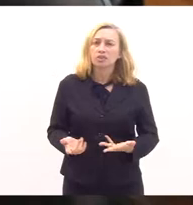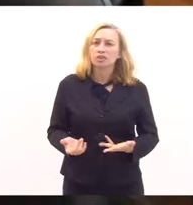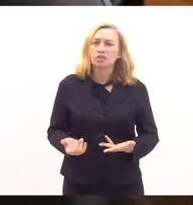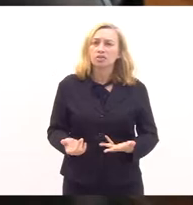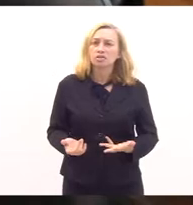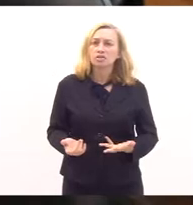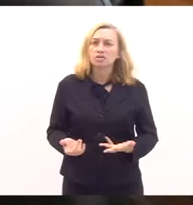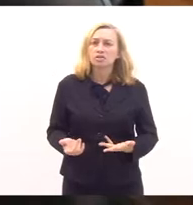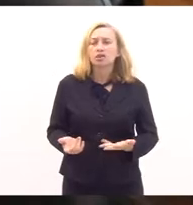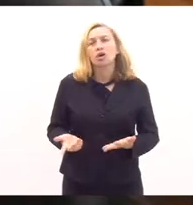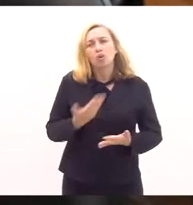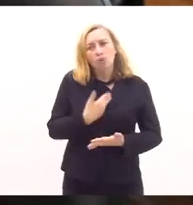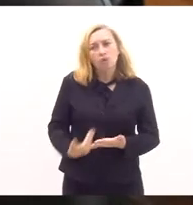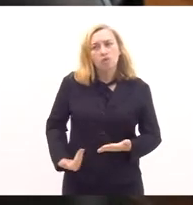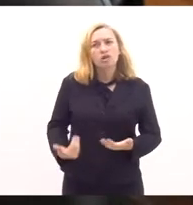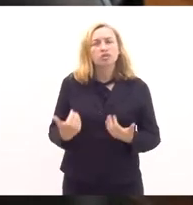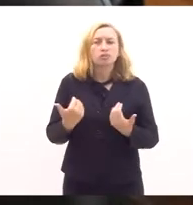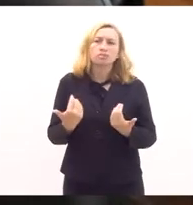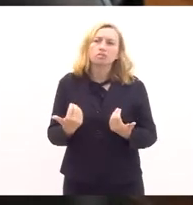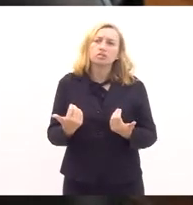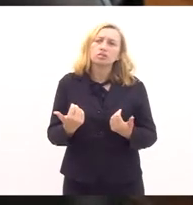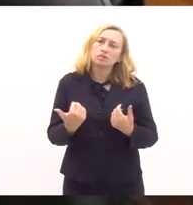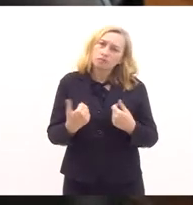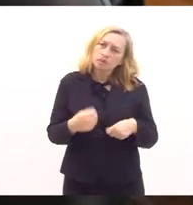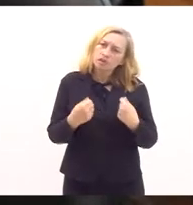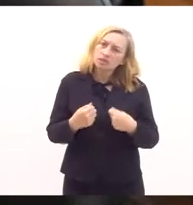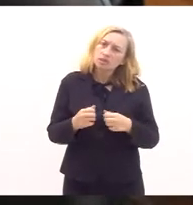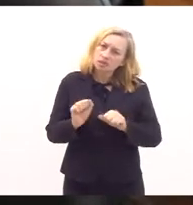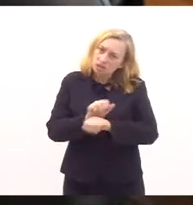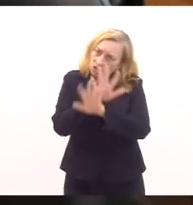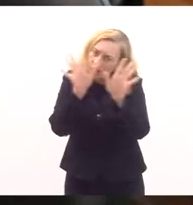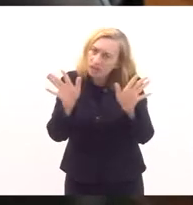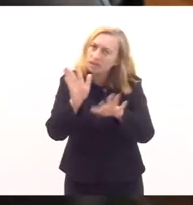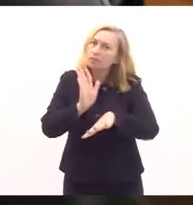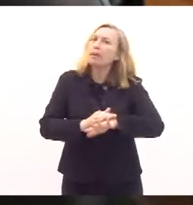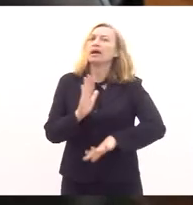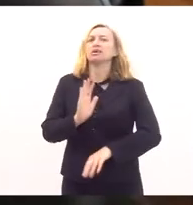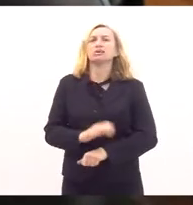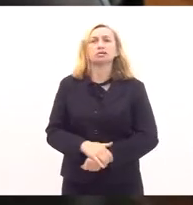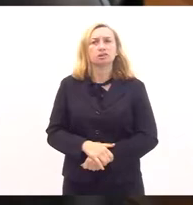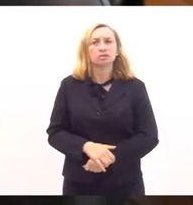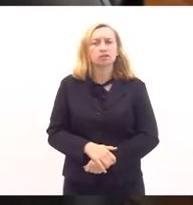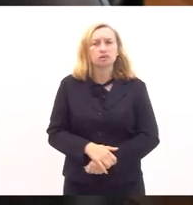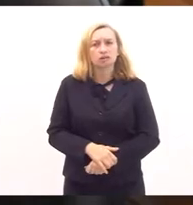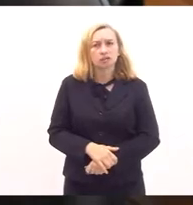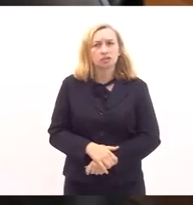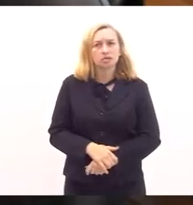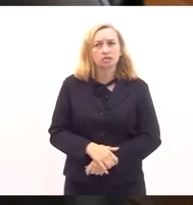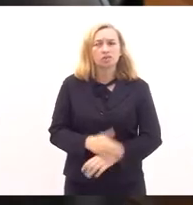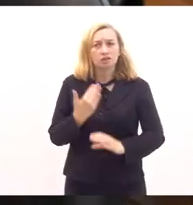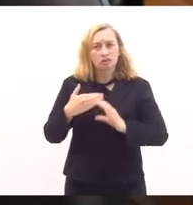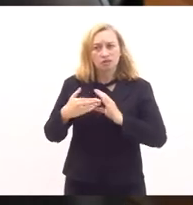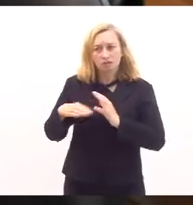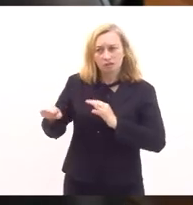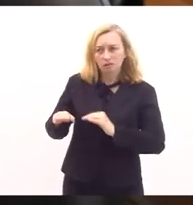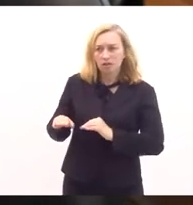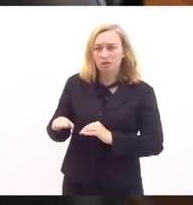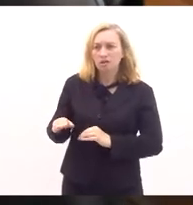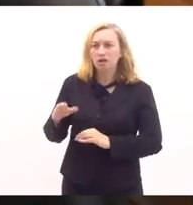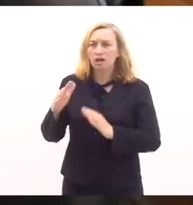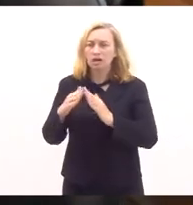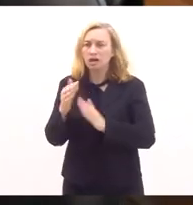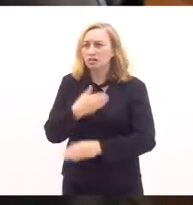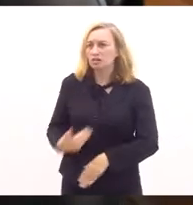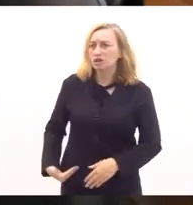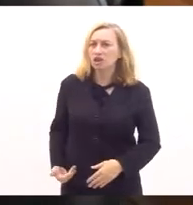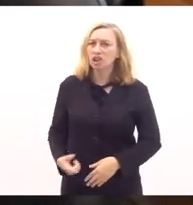Eu acho que o governo tem que abrir a caixa preta dele aí. que não vai, vai para a Casa Civil, fica lá na Casa Civil, e nós